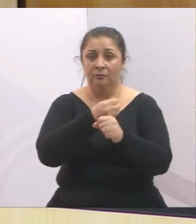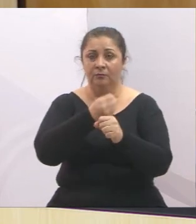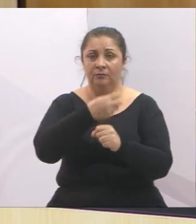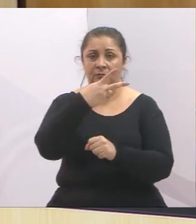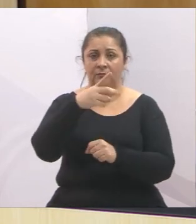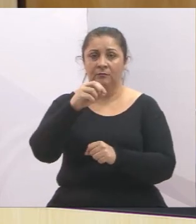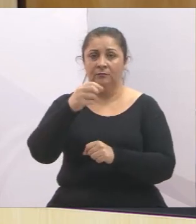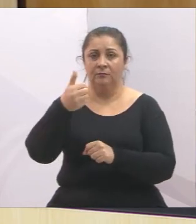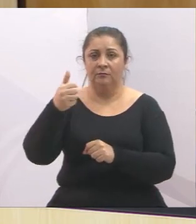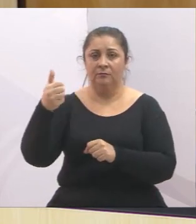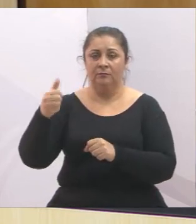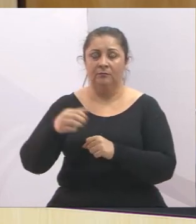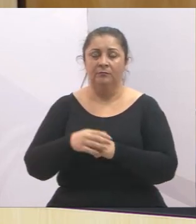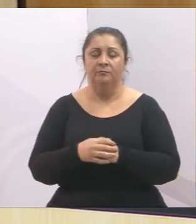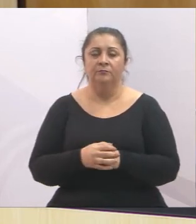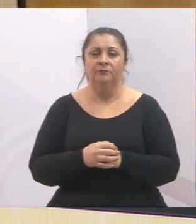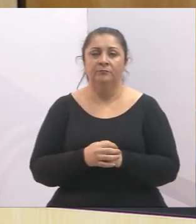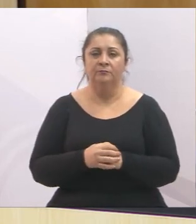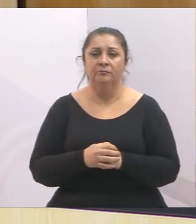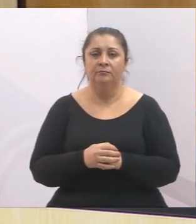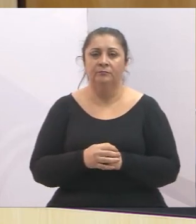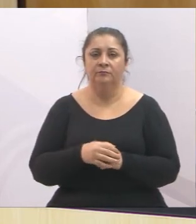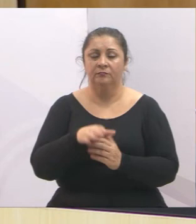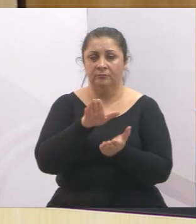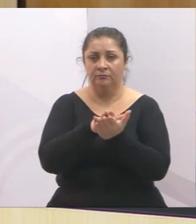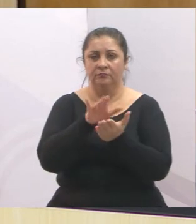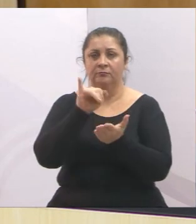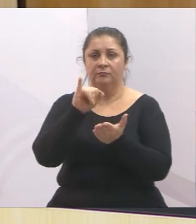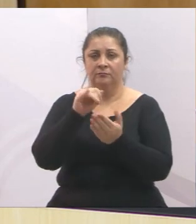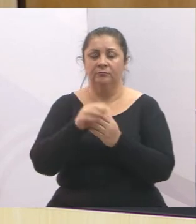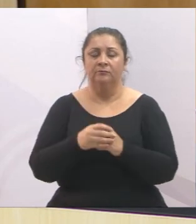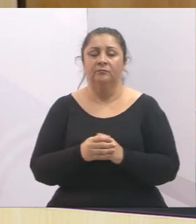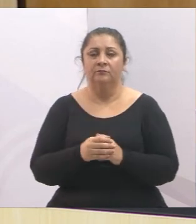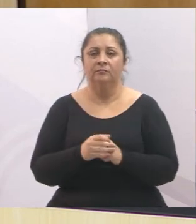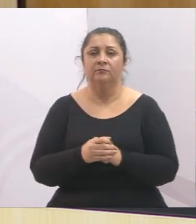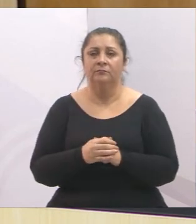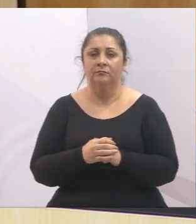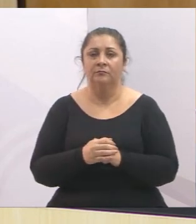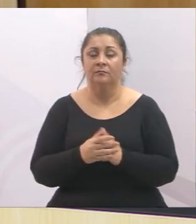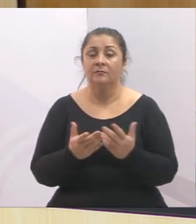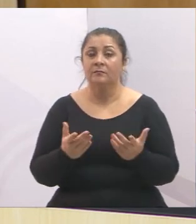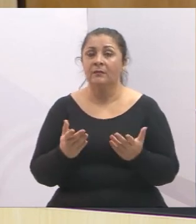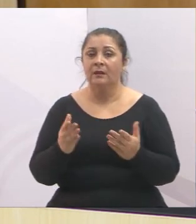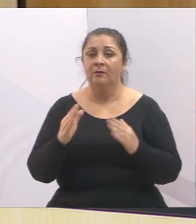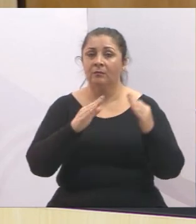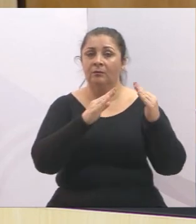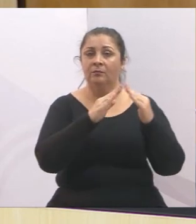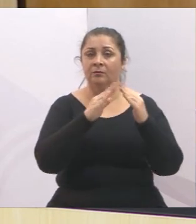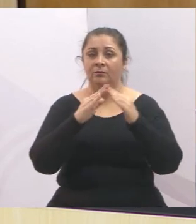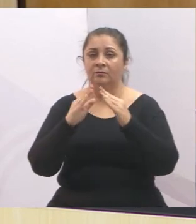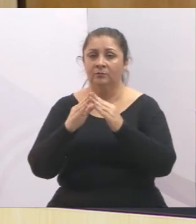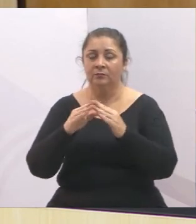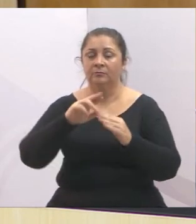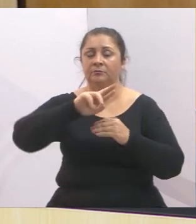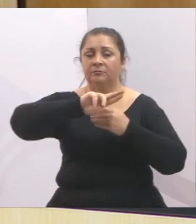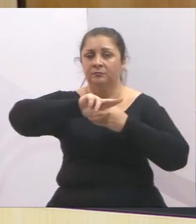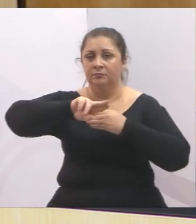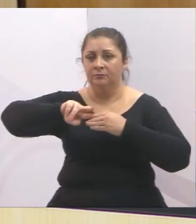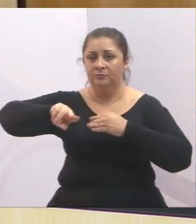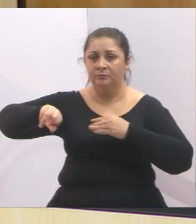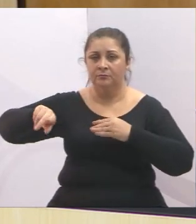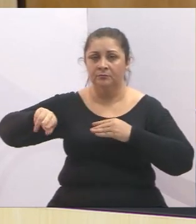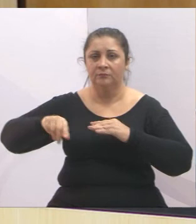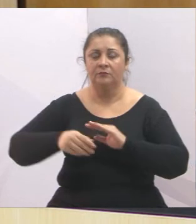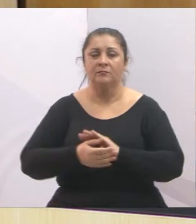Jardim Maria Amélia, na cidade de Jacareí, estado de São Paulo, a saber, condomínio Santa Isaura, Santa Isabel, Santa